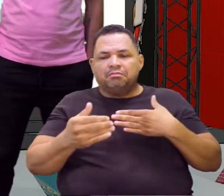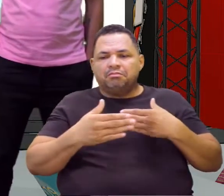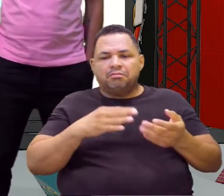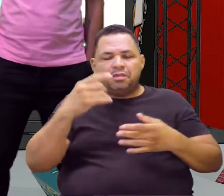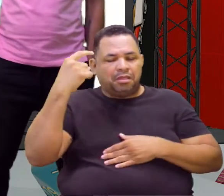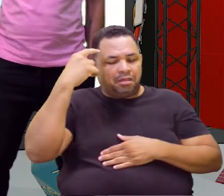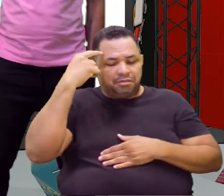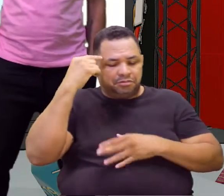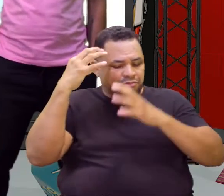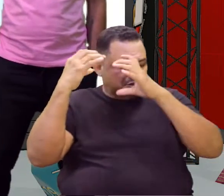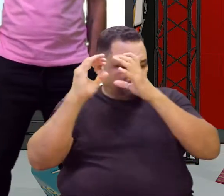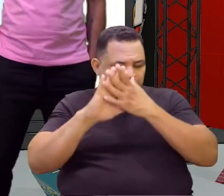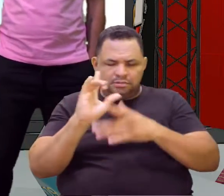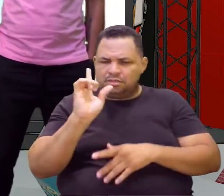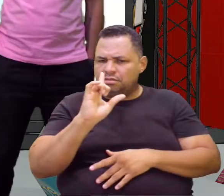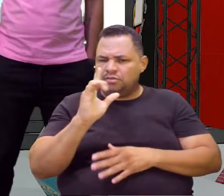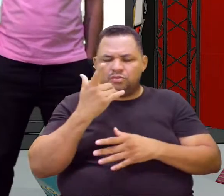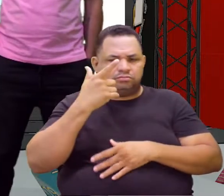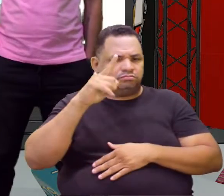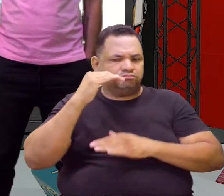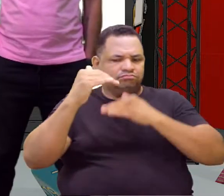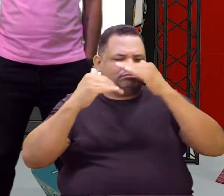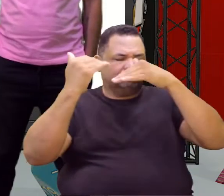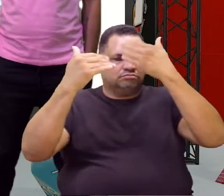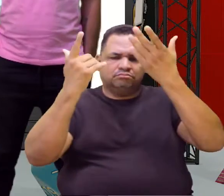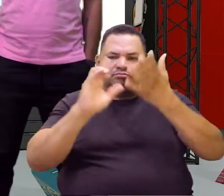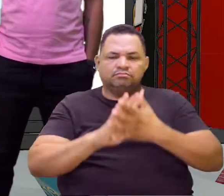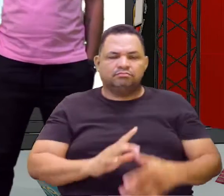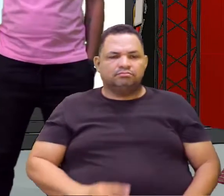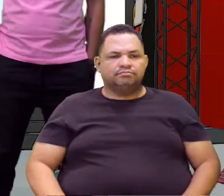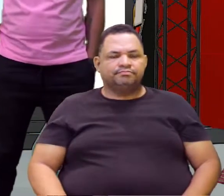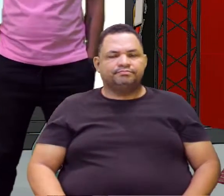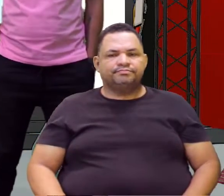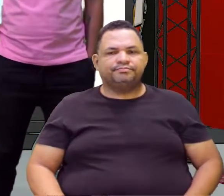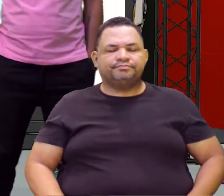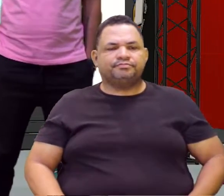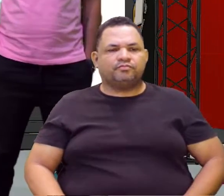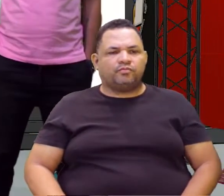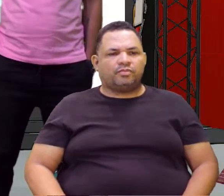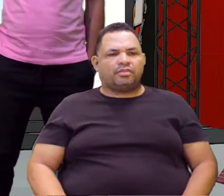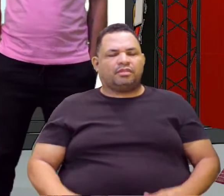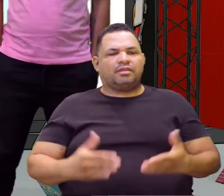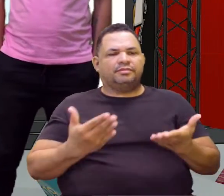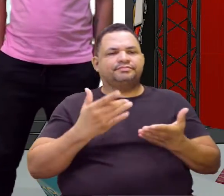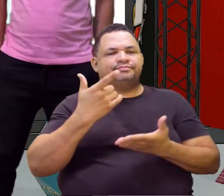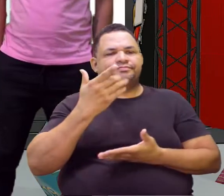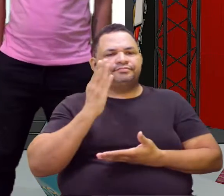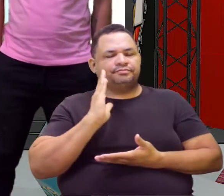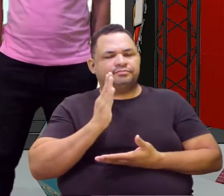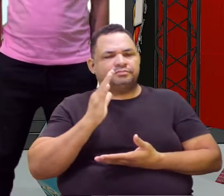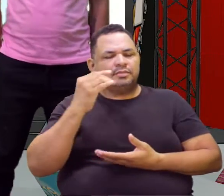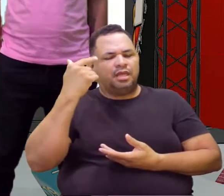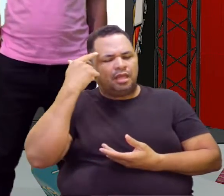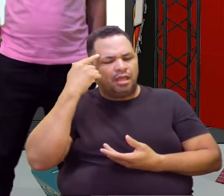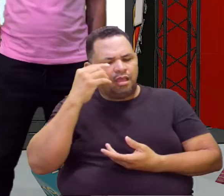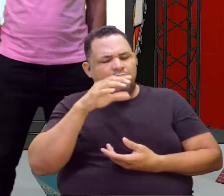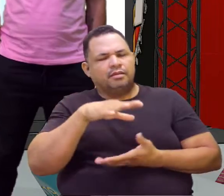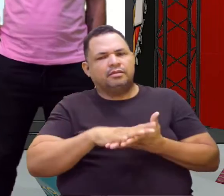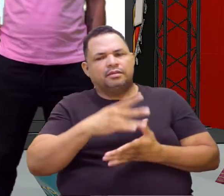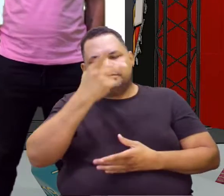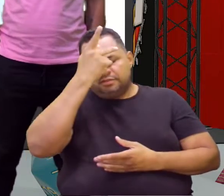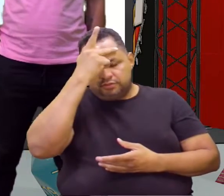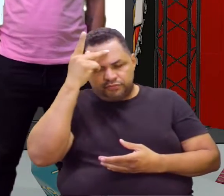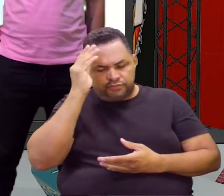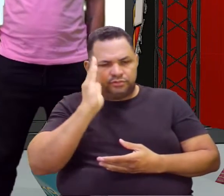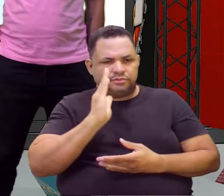Para o cérebro, você está digitando a mesma coisa, ou seja, não desenvolve da mesma maneira. Então, ele fala assim, já de cabelo branco, né, uma pessoa